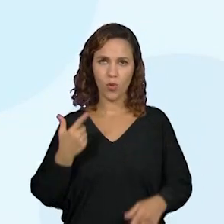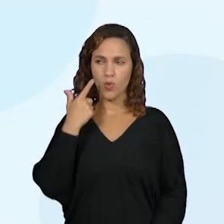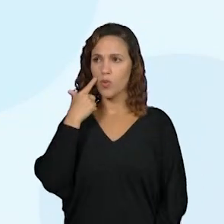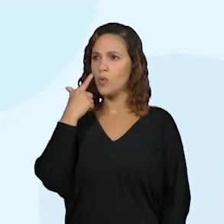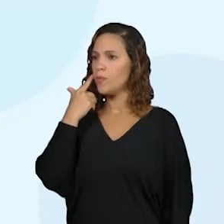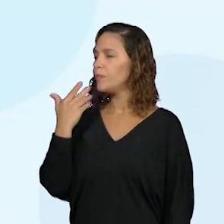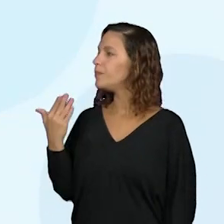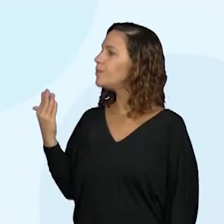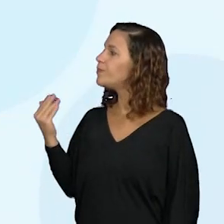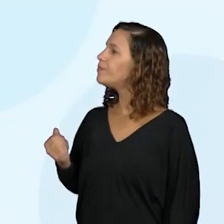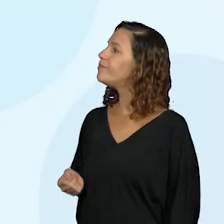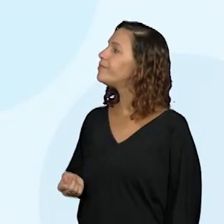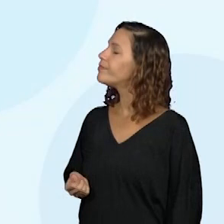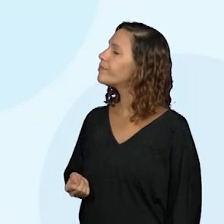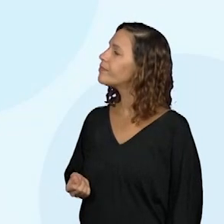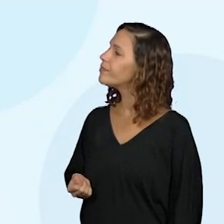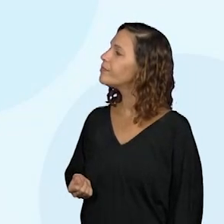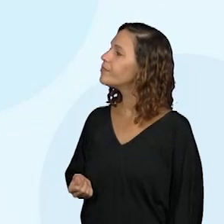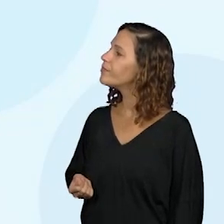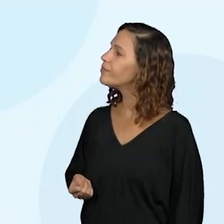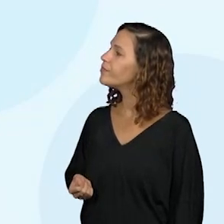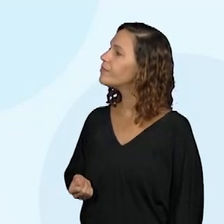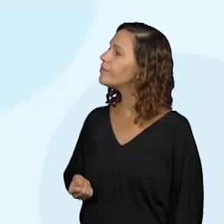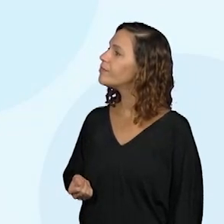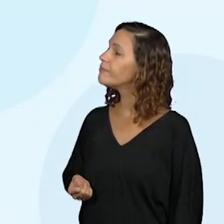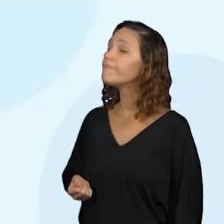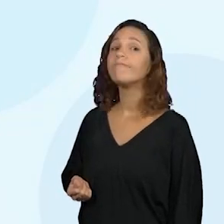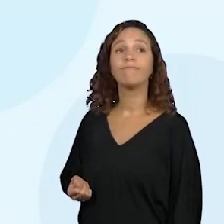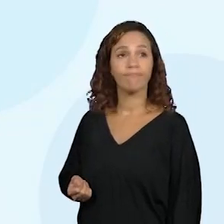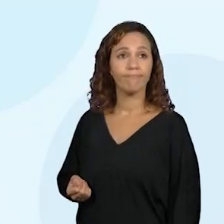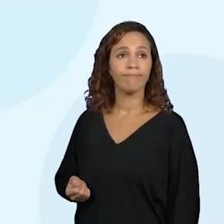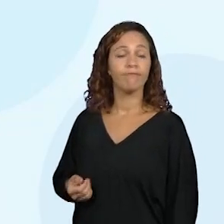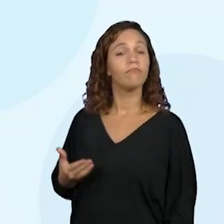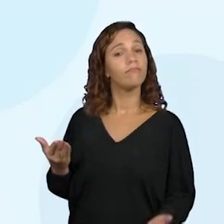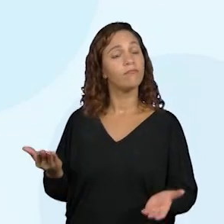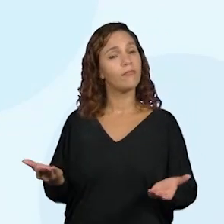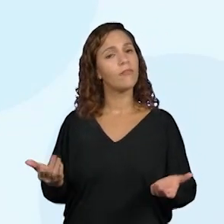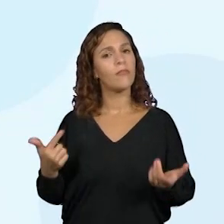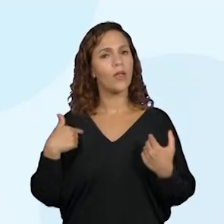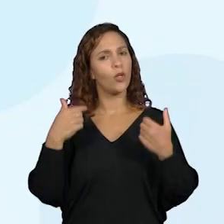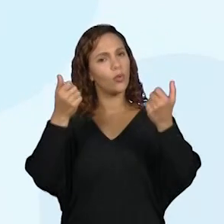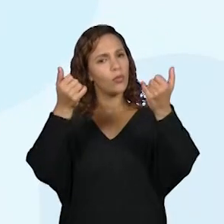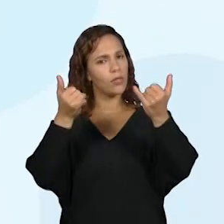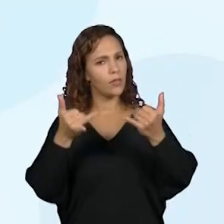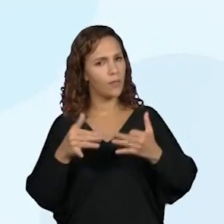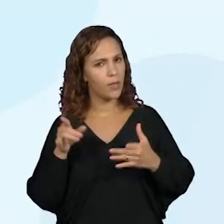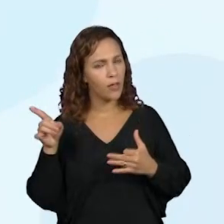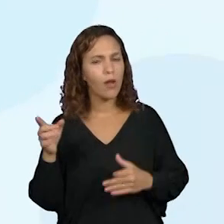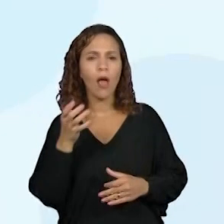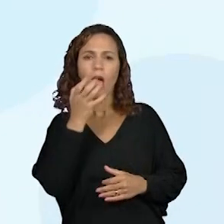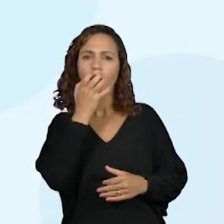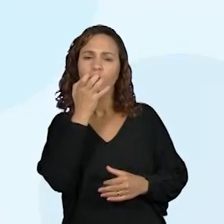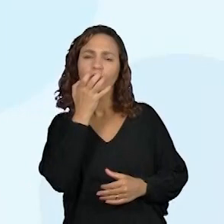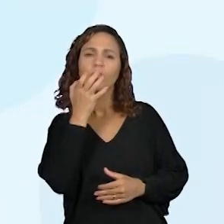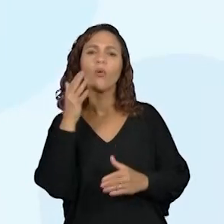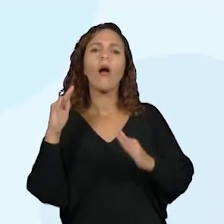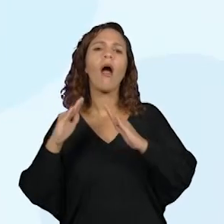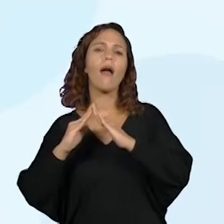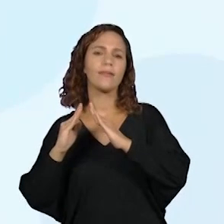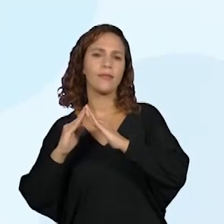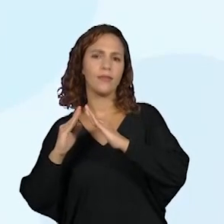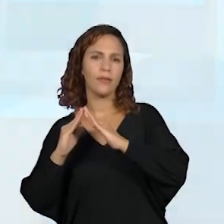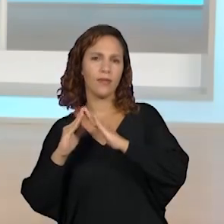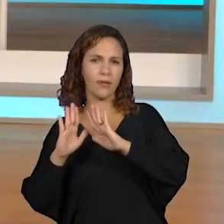boa parte do que come um ser humano a gente está falando de cães domésticos aqui tá bom os